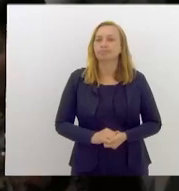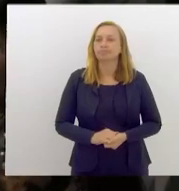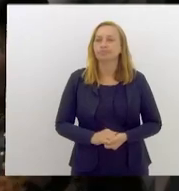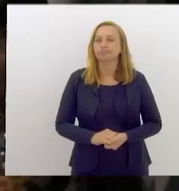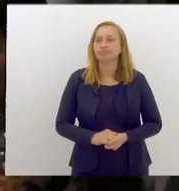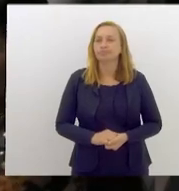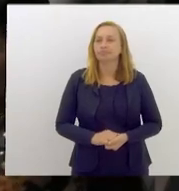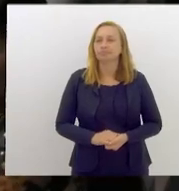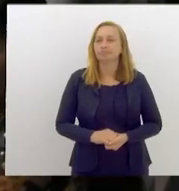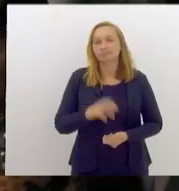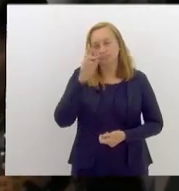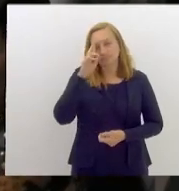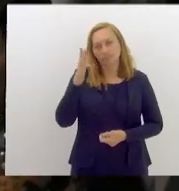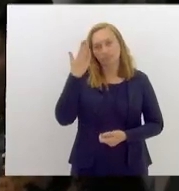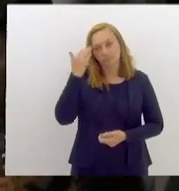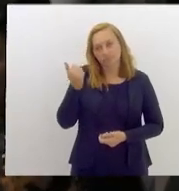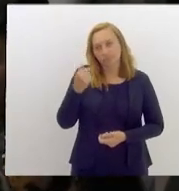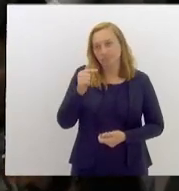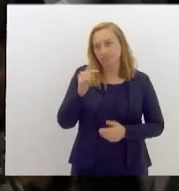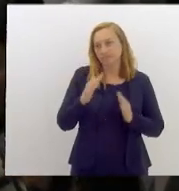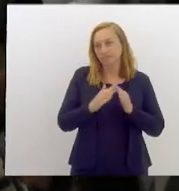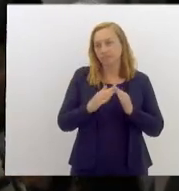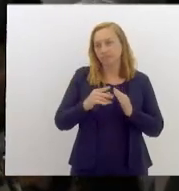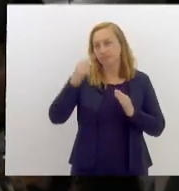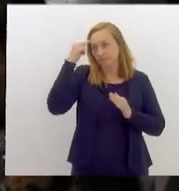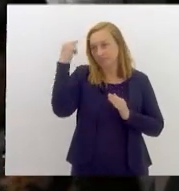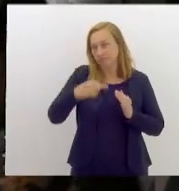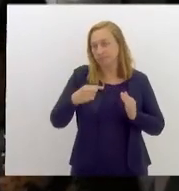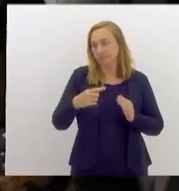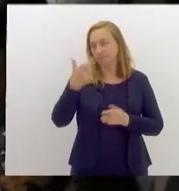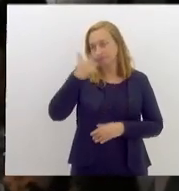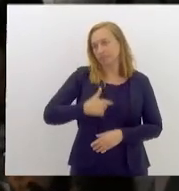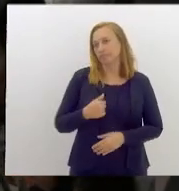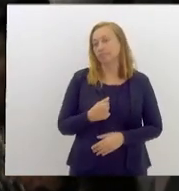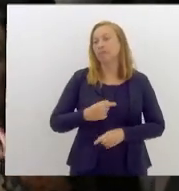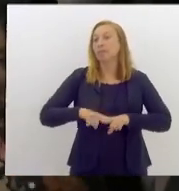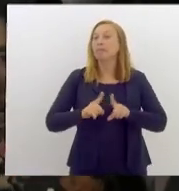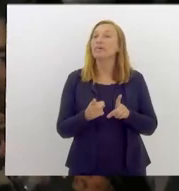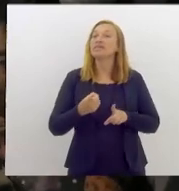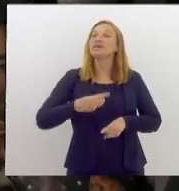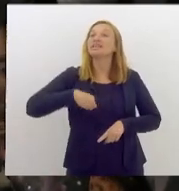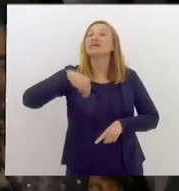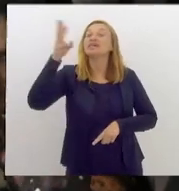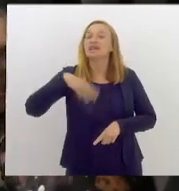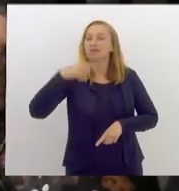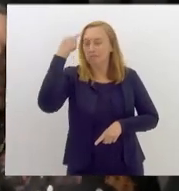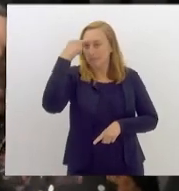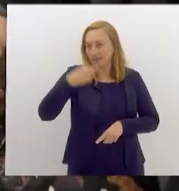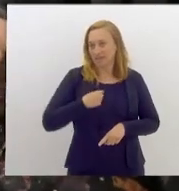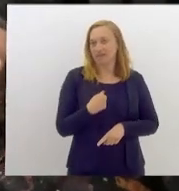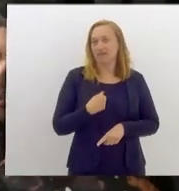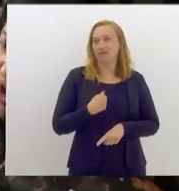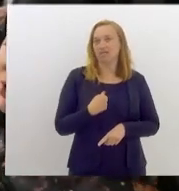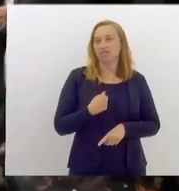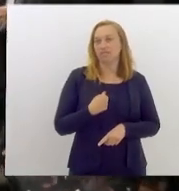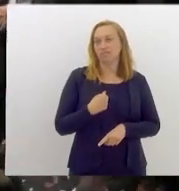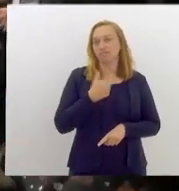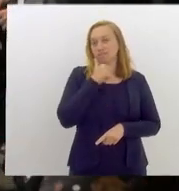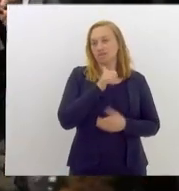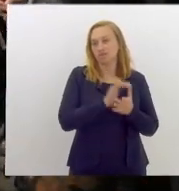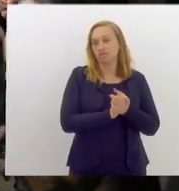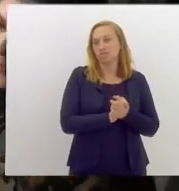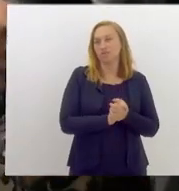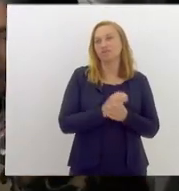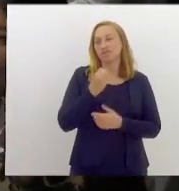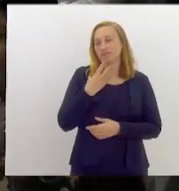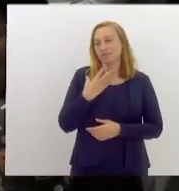não sei se o senhor sabe que lá em casa quem manda sou eu mas quem manda em mim é minha mulher faz